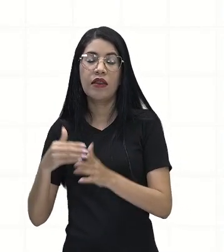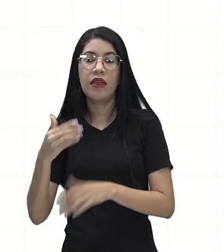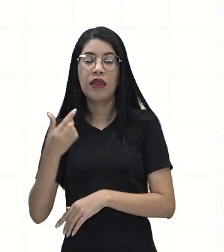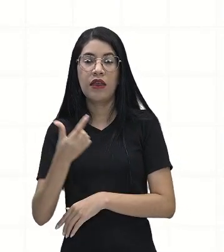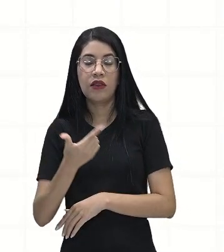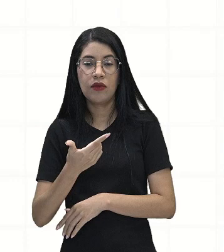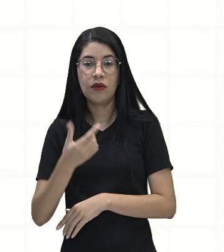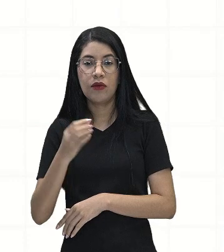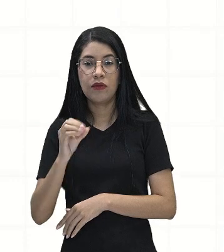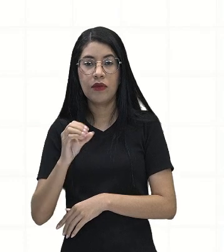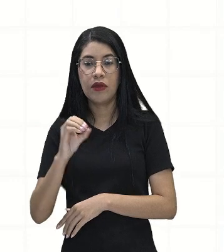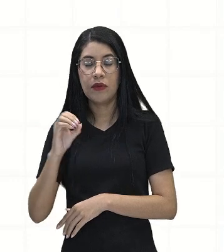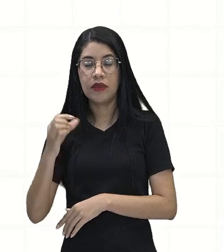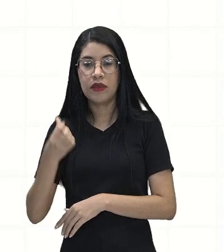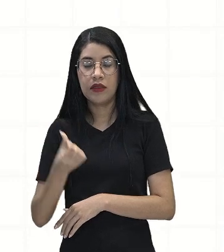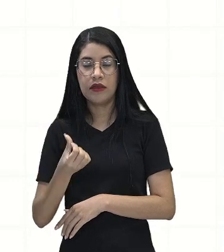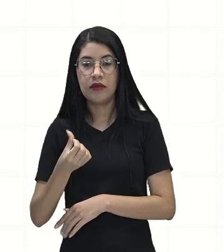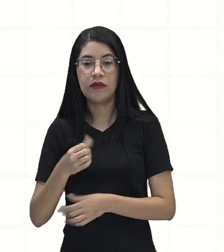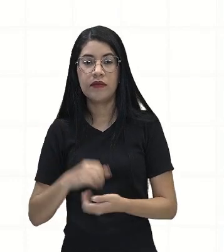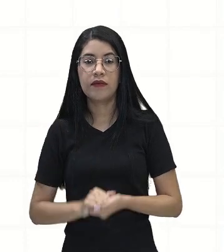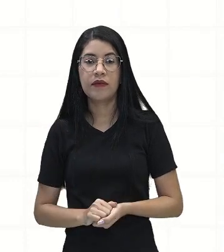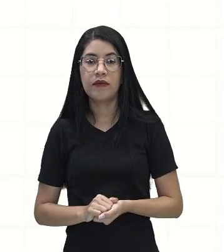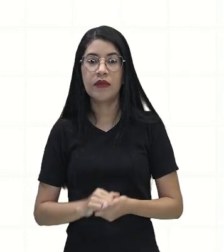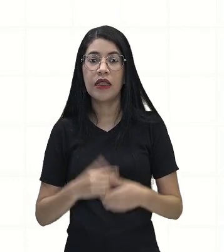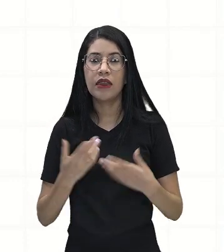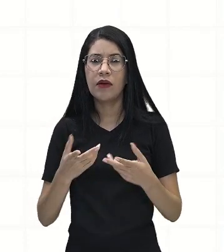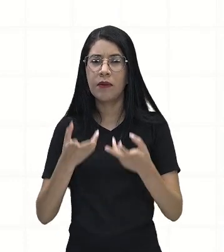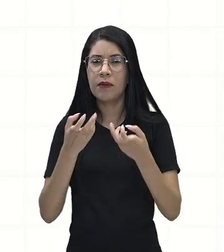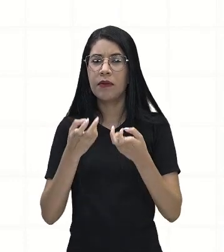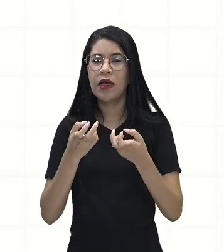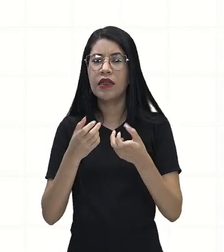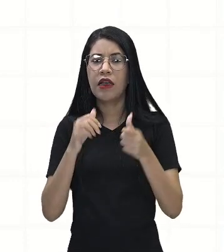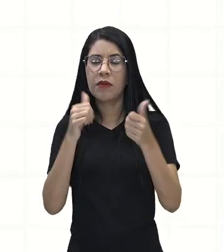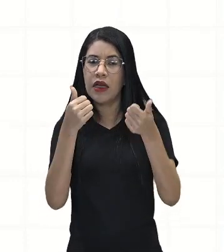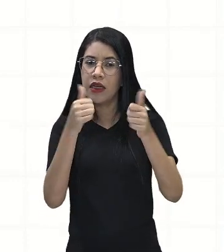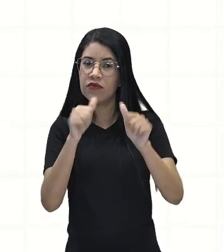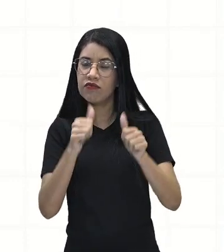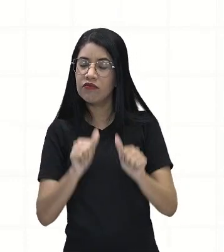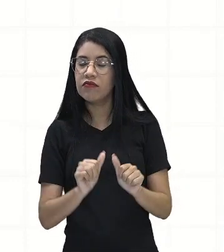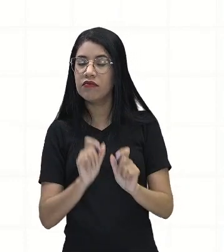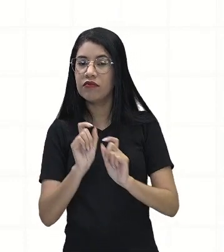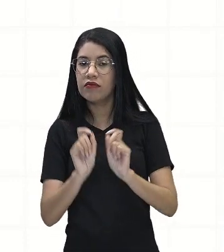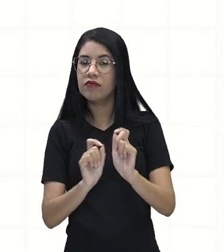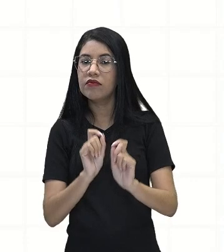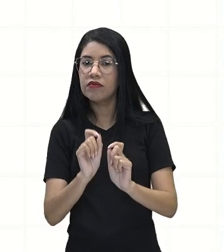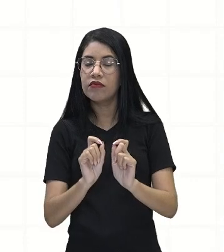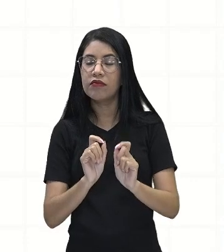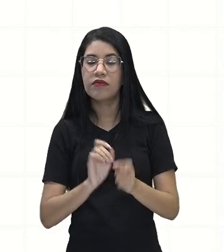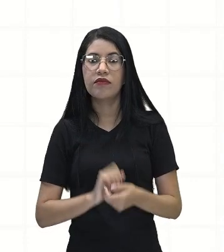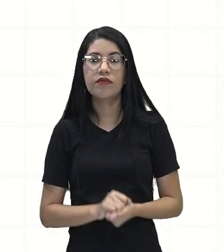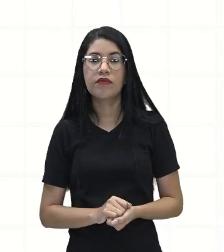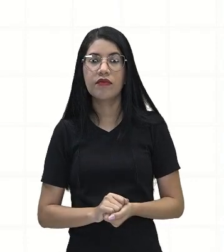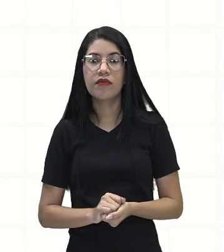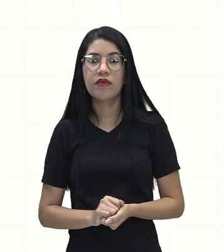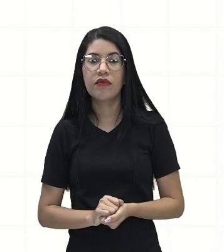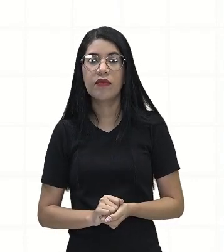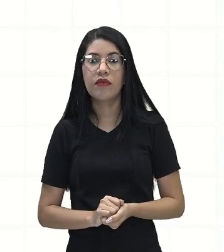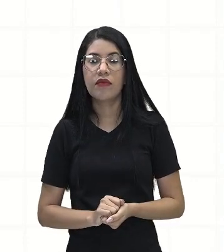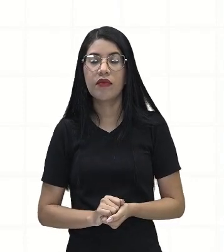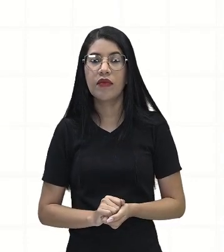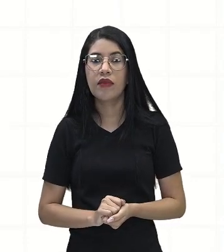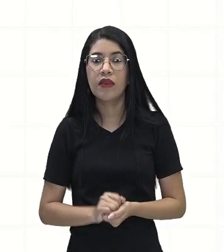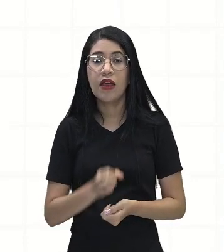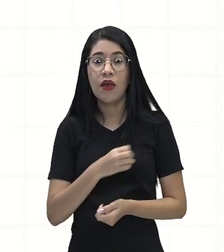e 2006. Então, observando o gráfico, dá para a gente notar aí que essa taxa